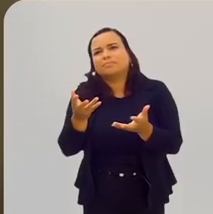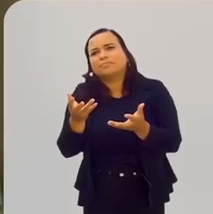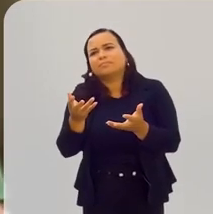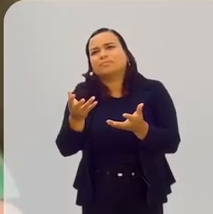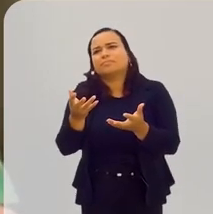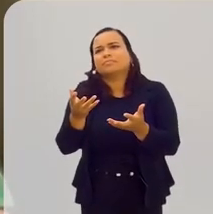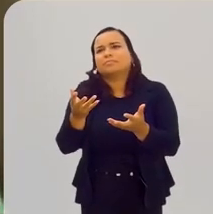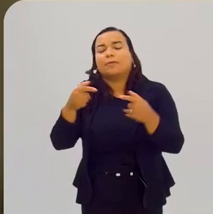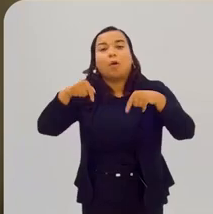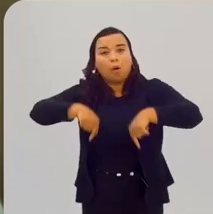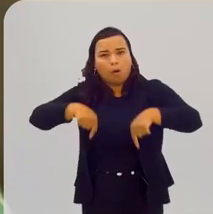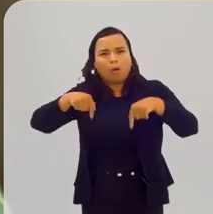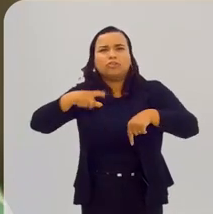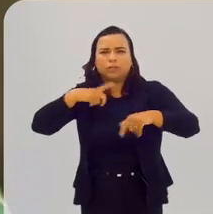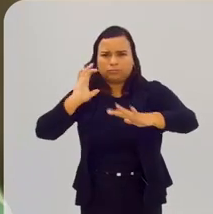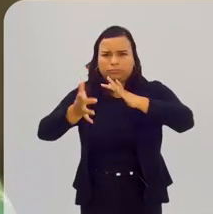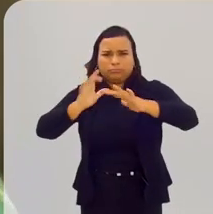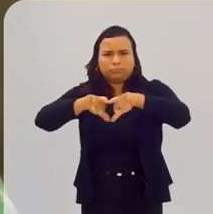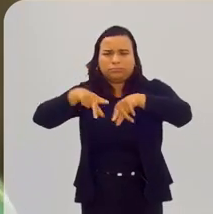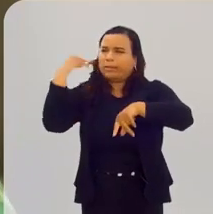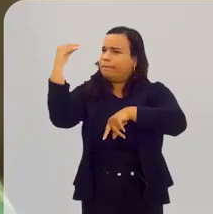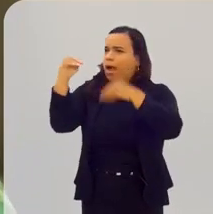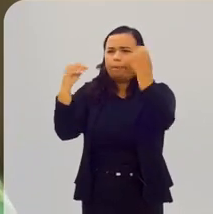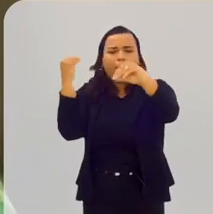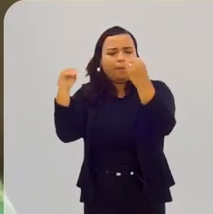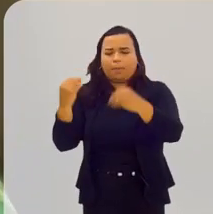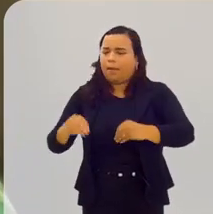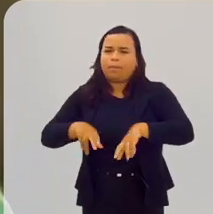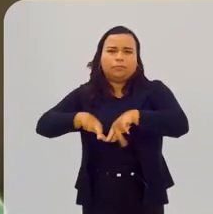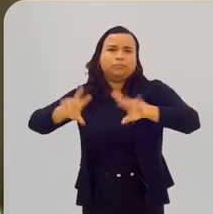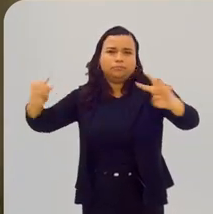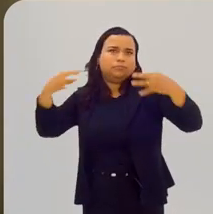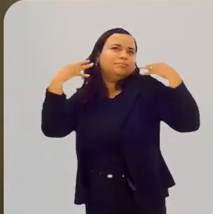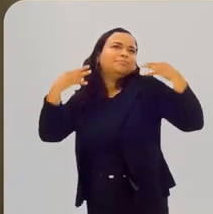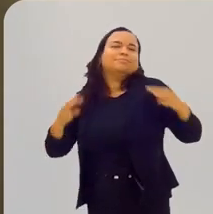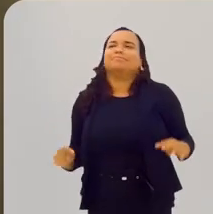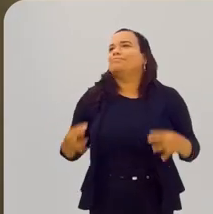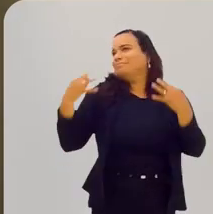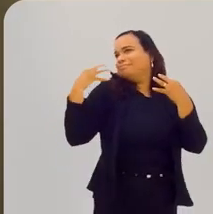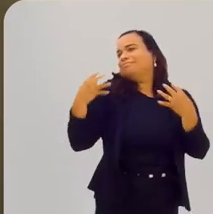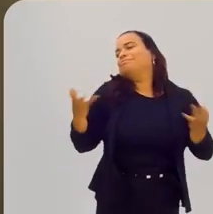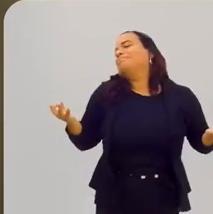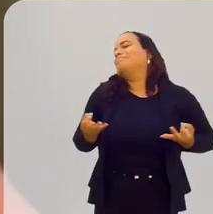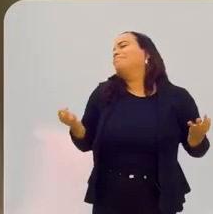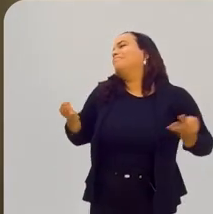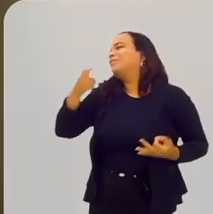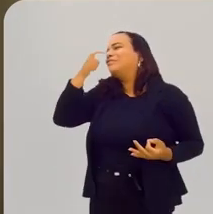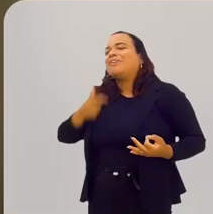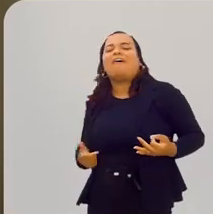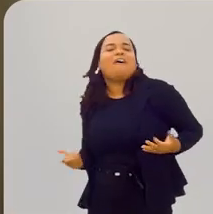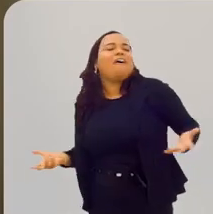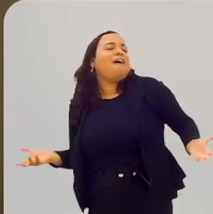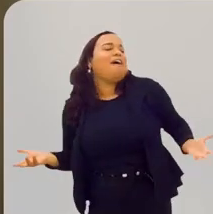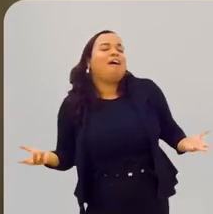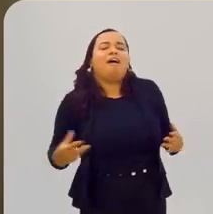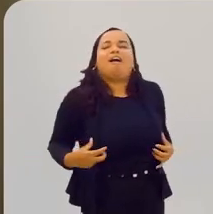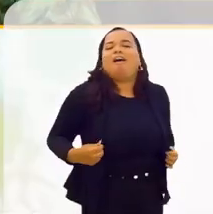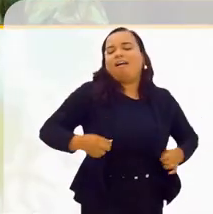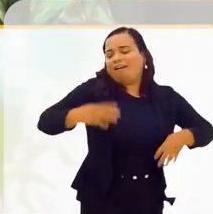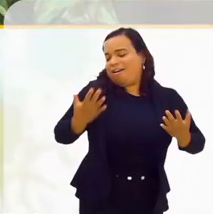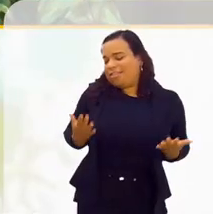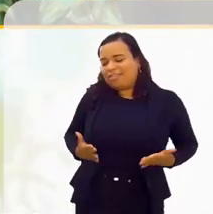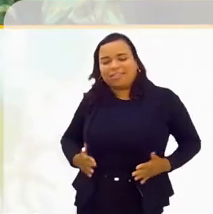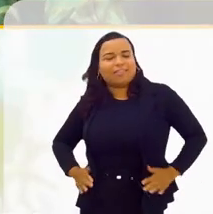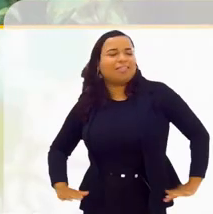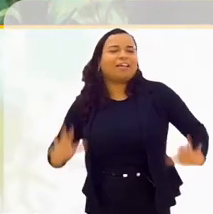de tem que ser hoje tem muita coisa em rede social de você ver a pessoa tem que ser perfeita a pessoa